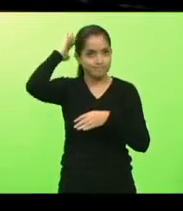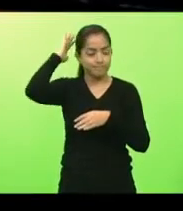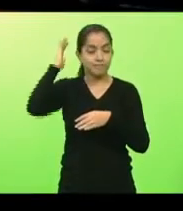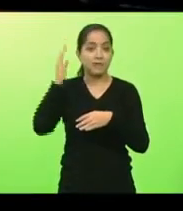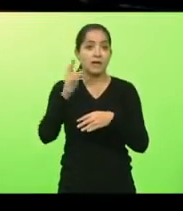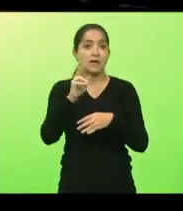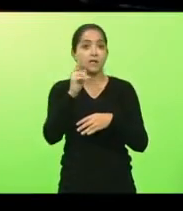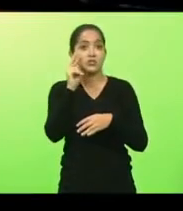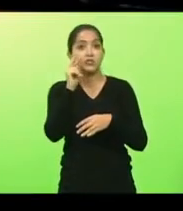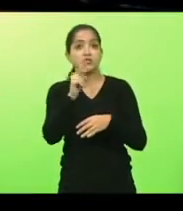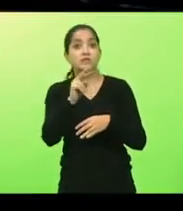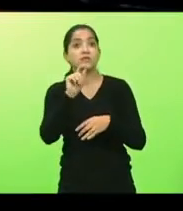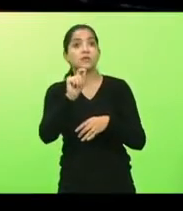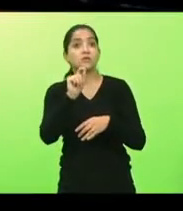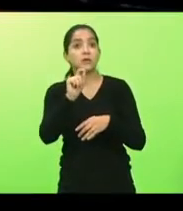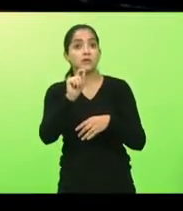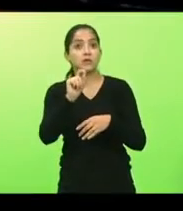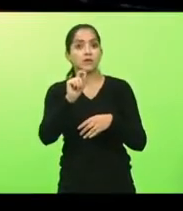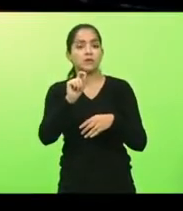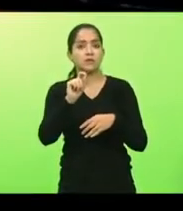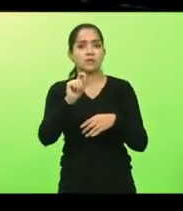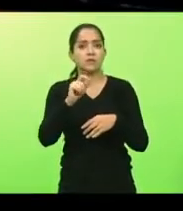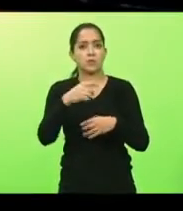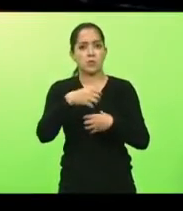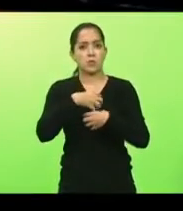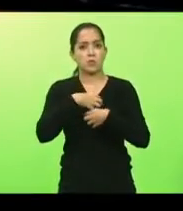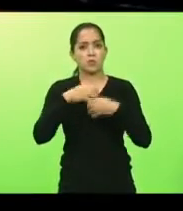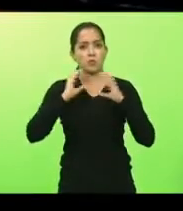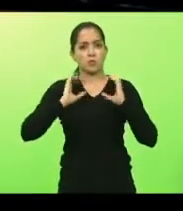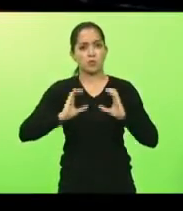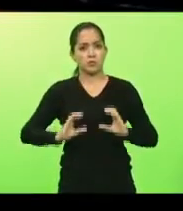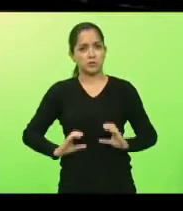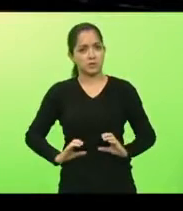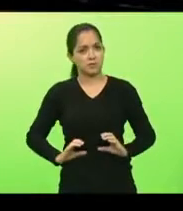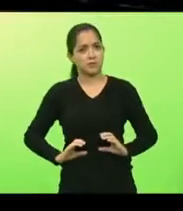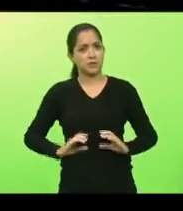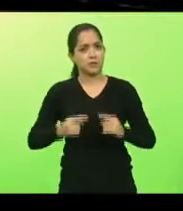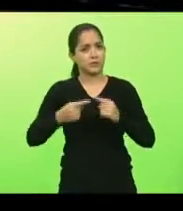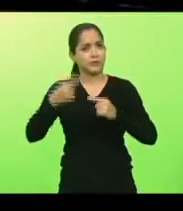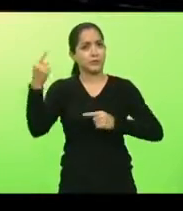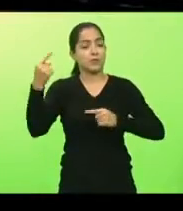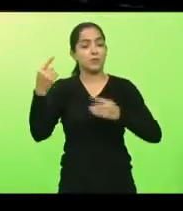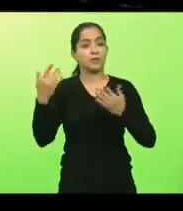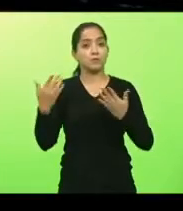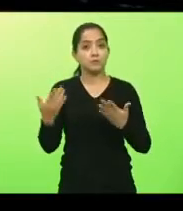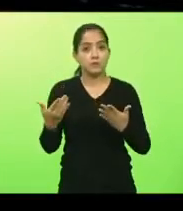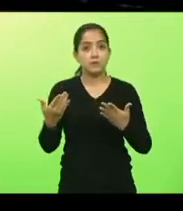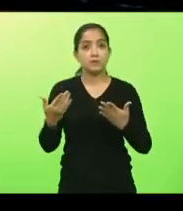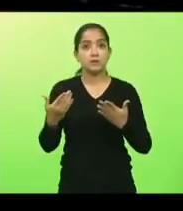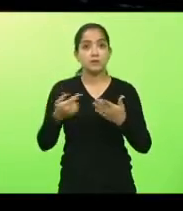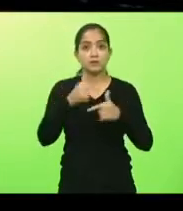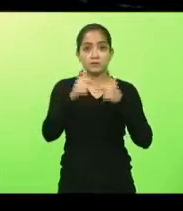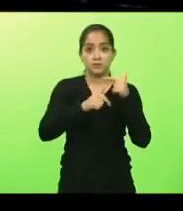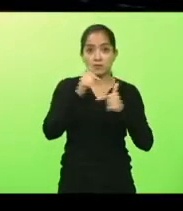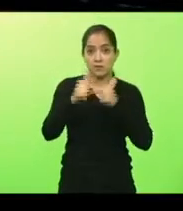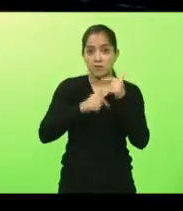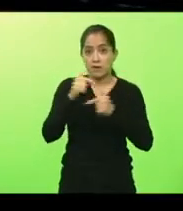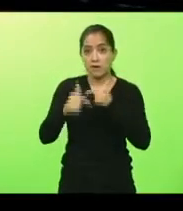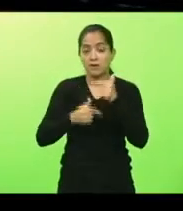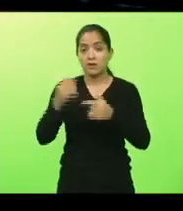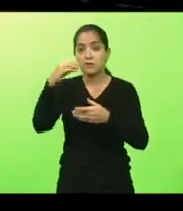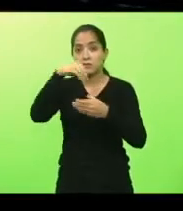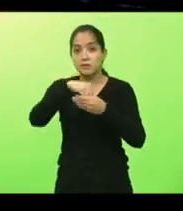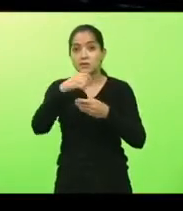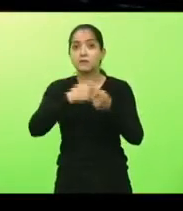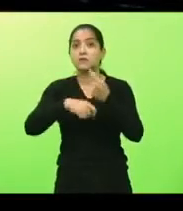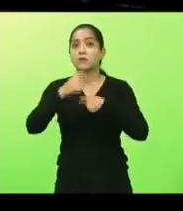vê postura inadequada de coronéis que estão ocupando postos na